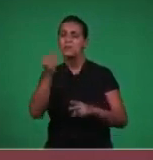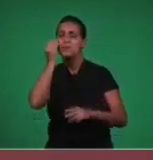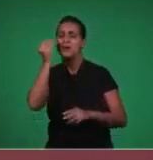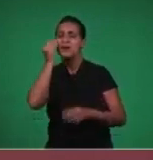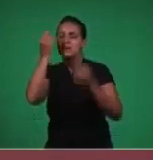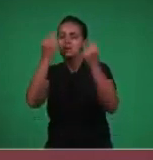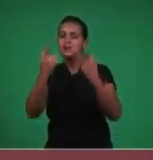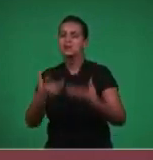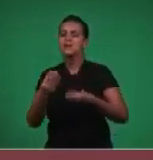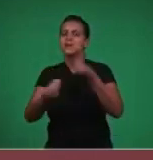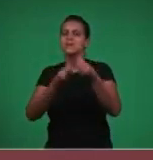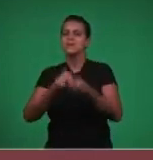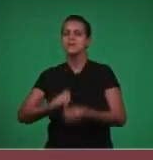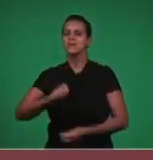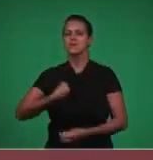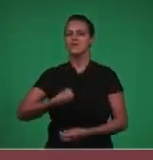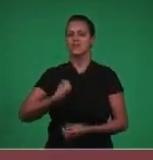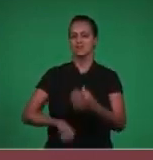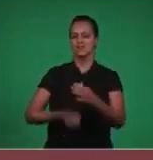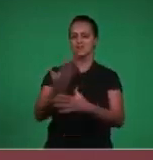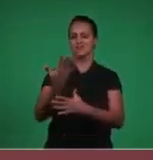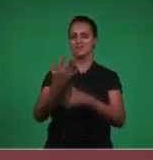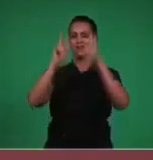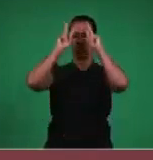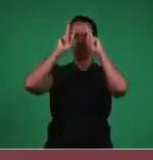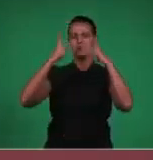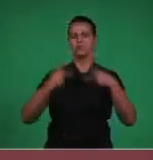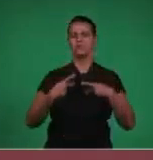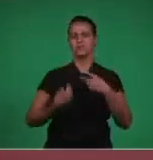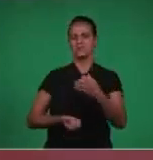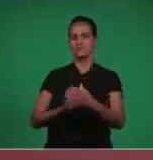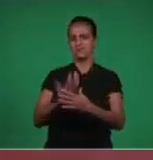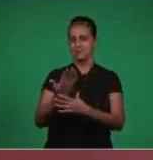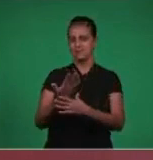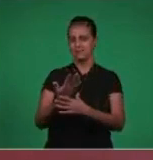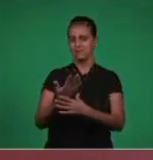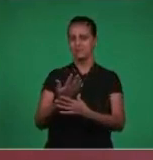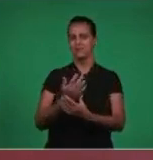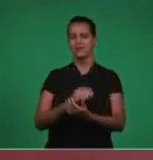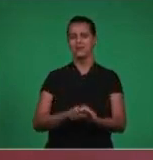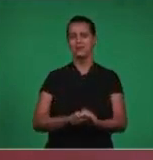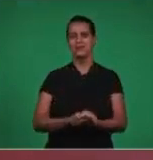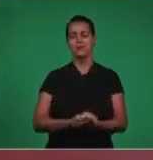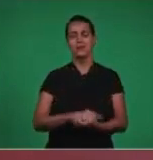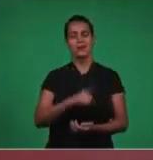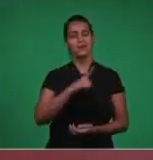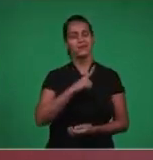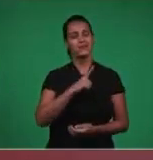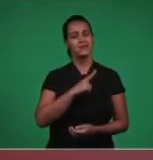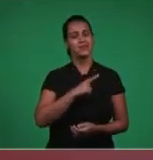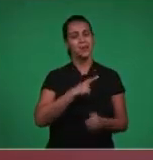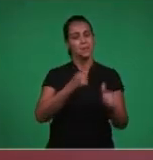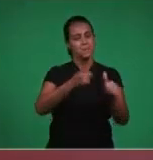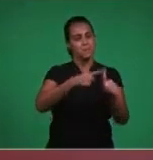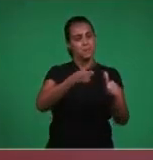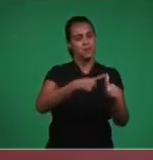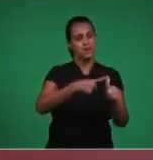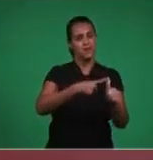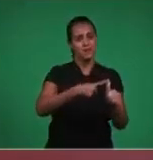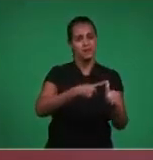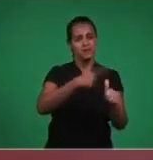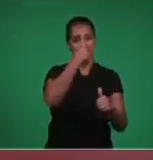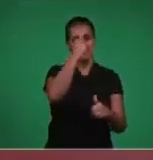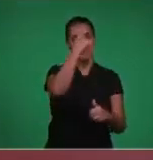e como surgiu o homem no planeta. E aí, nós temos a primeira ideia, né, que é